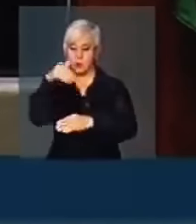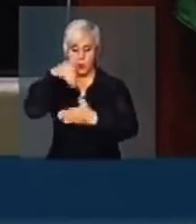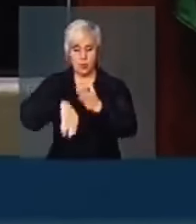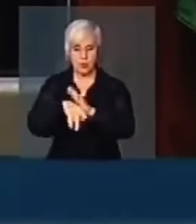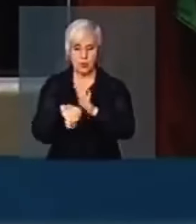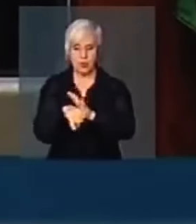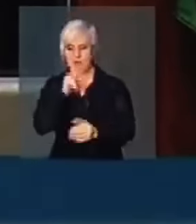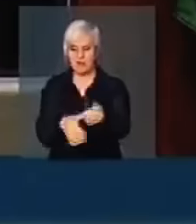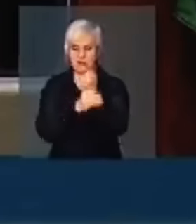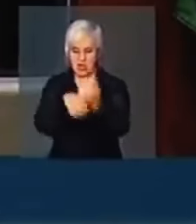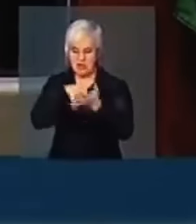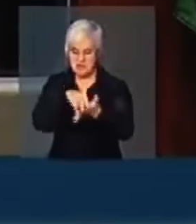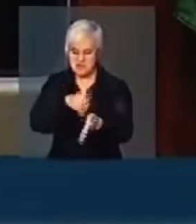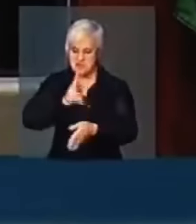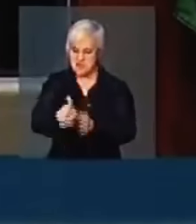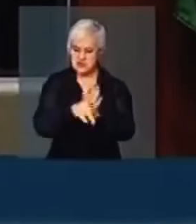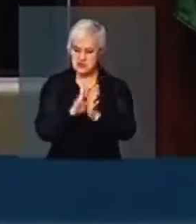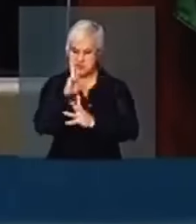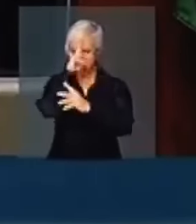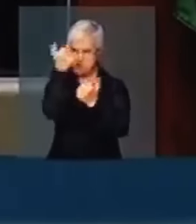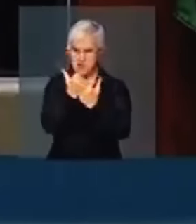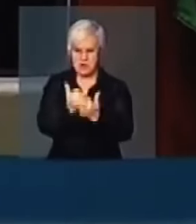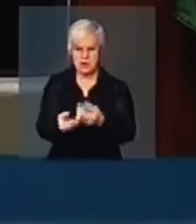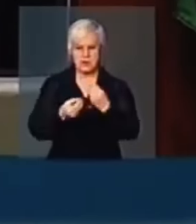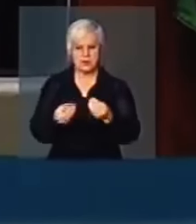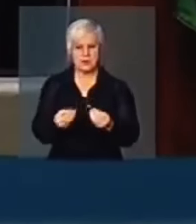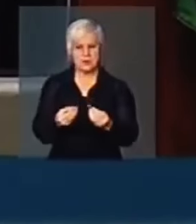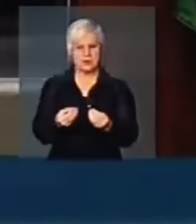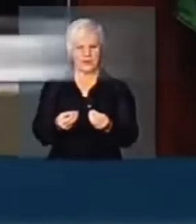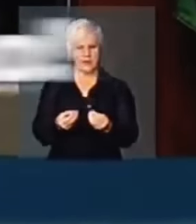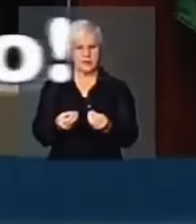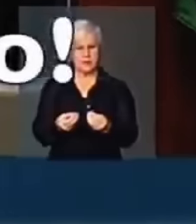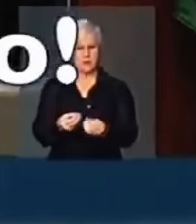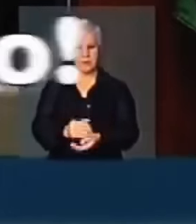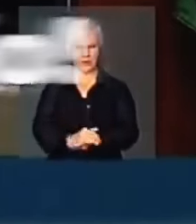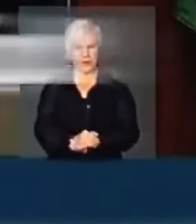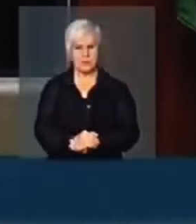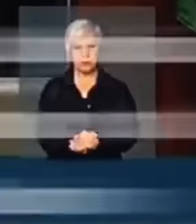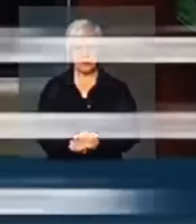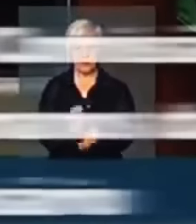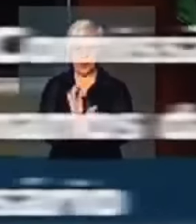garantia de se perpetuar no poder. Governo covarde, comunista, imoral, ladrão.